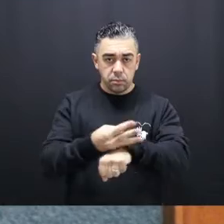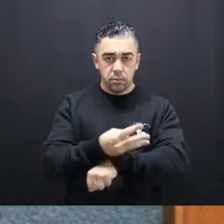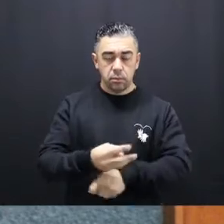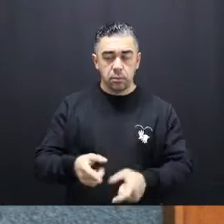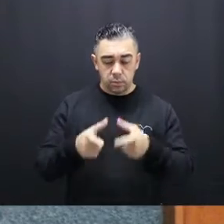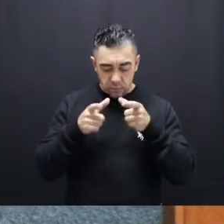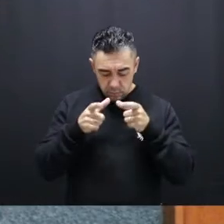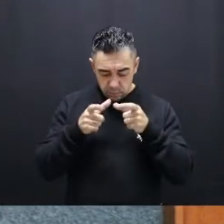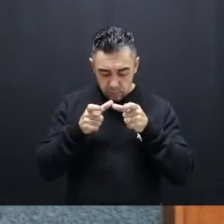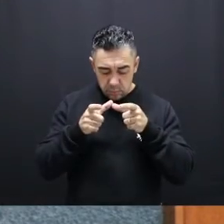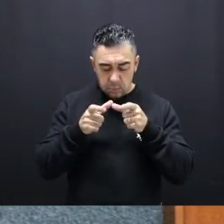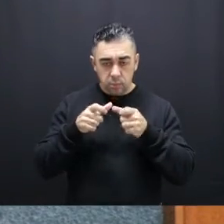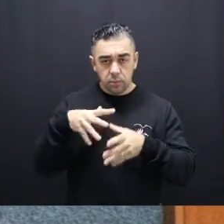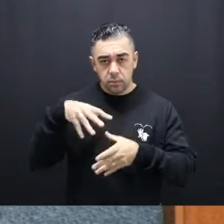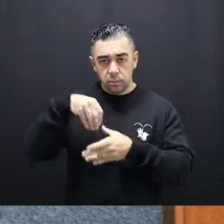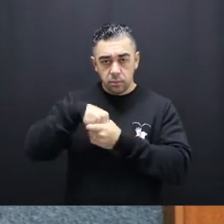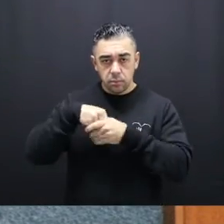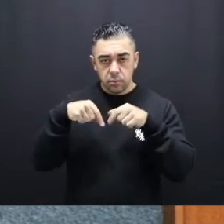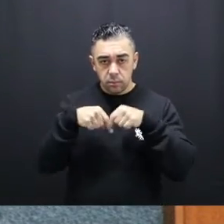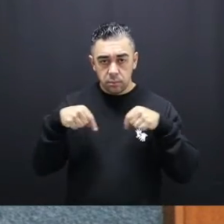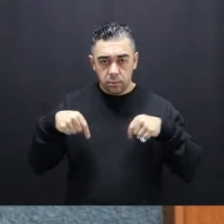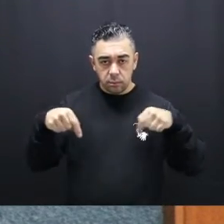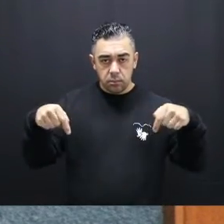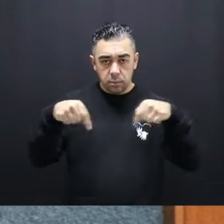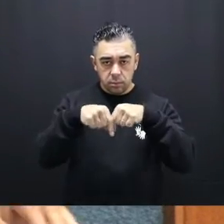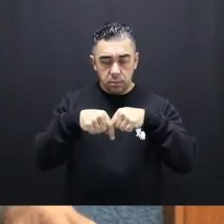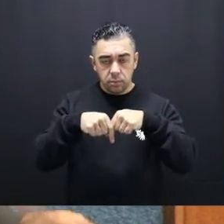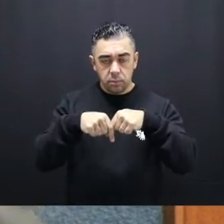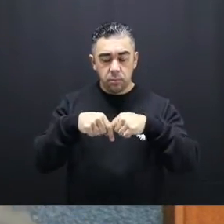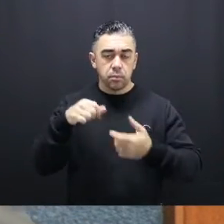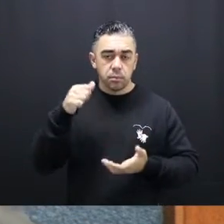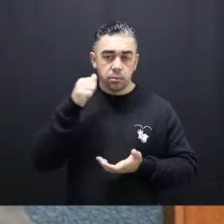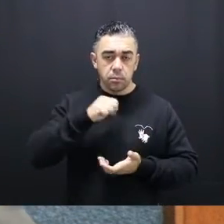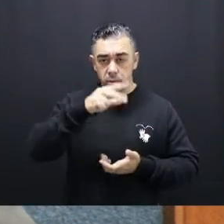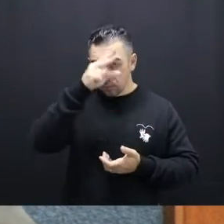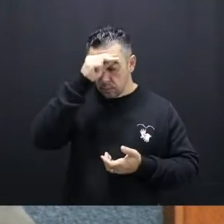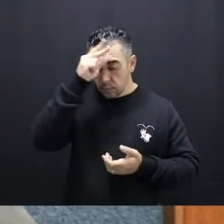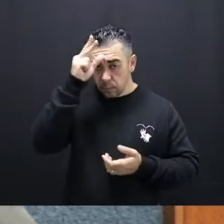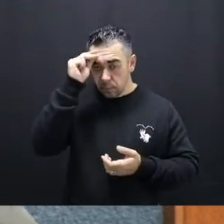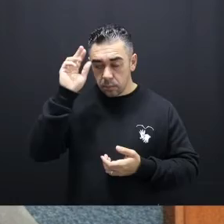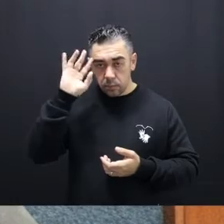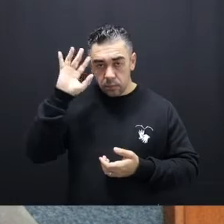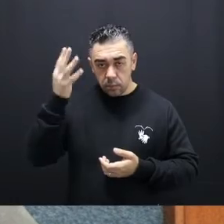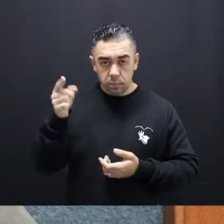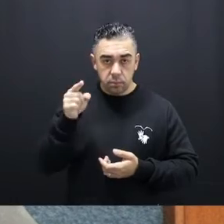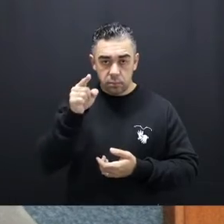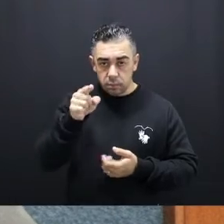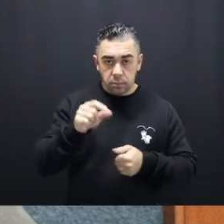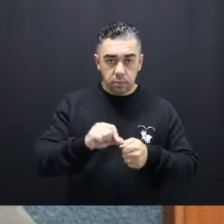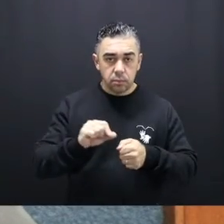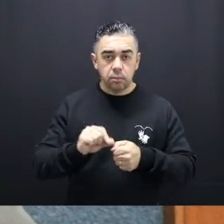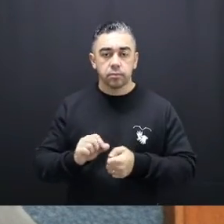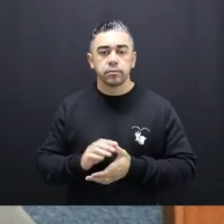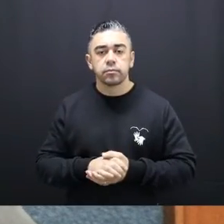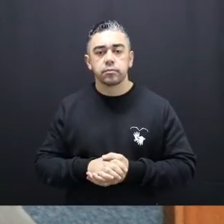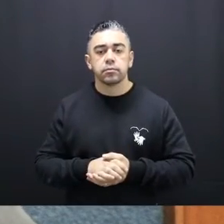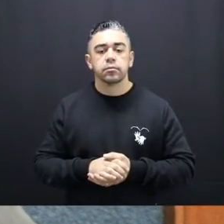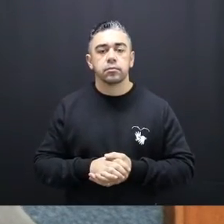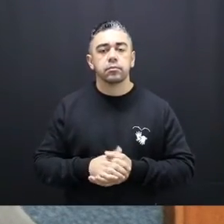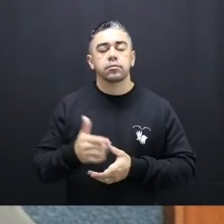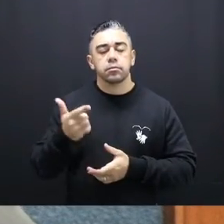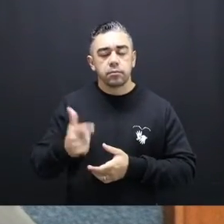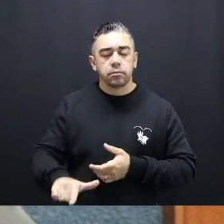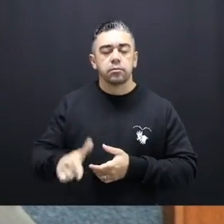foto do lado de dentro do gabinete da prefeita sobre uma ação que você tá fazendo que você tá fazendo e tem se repetido